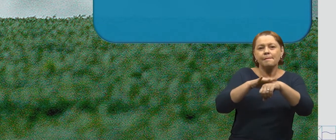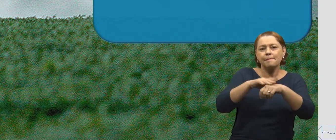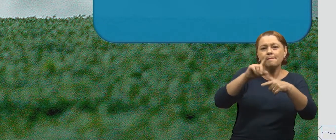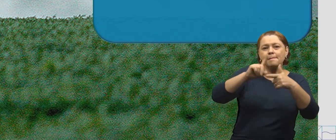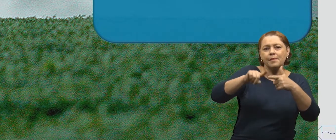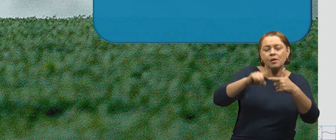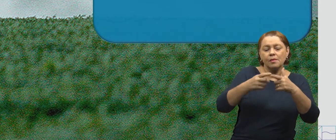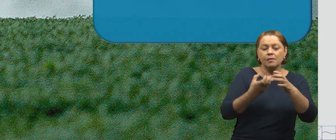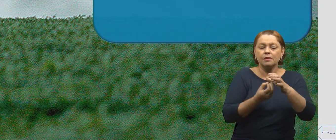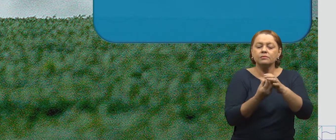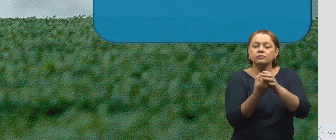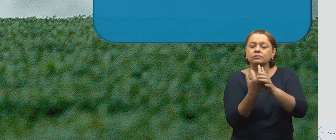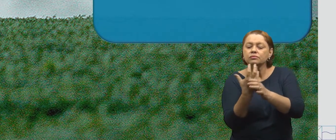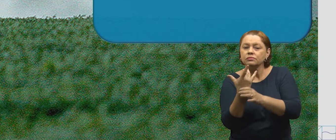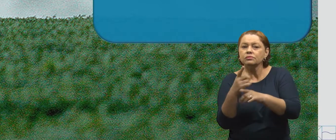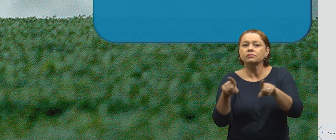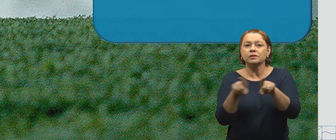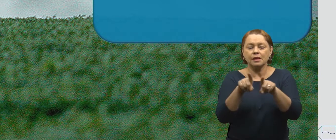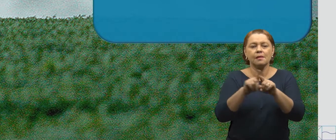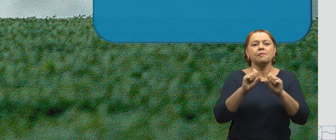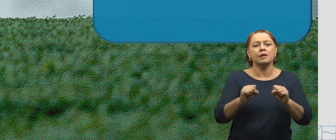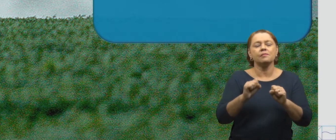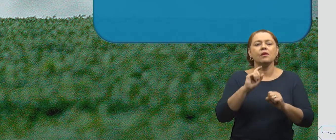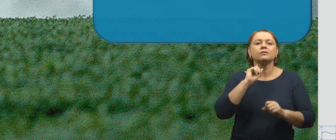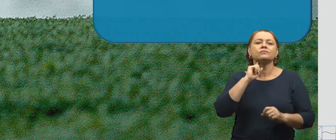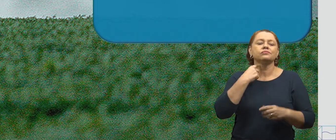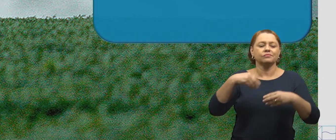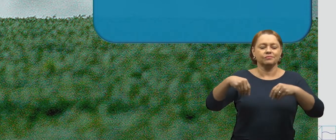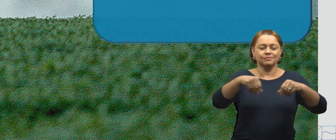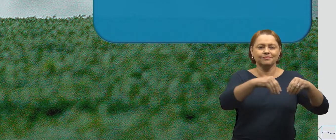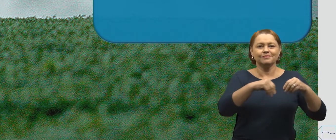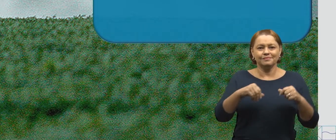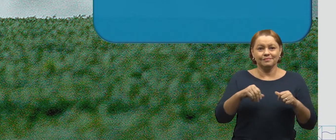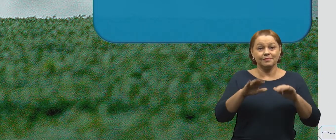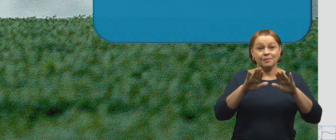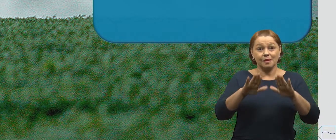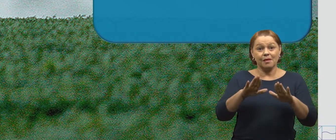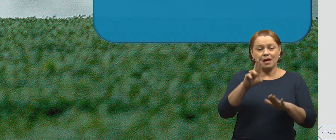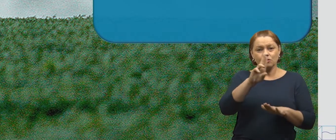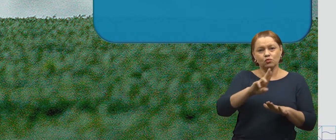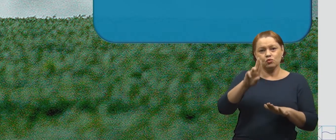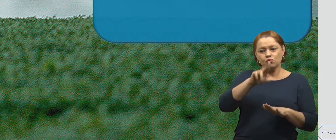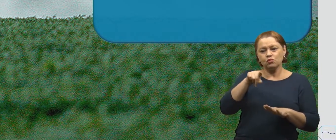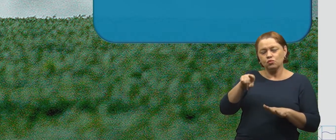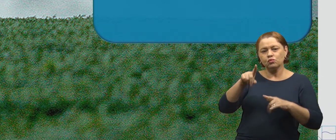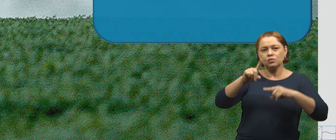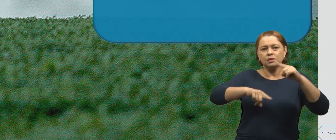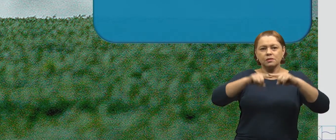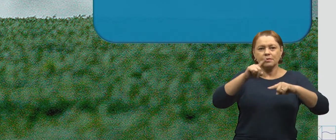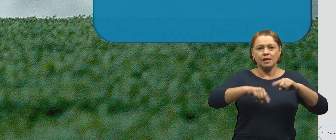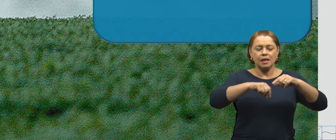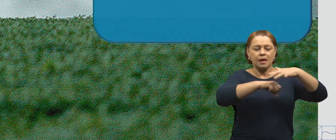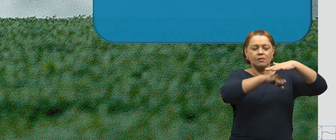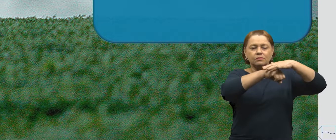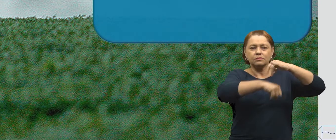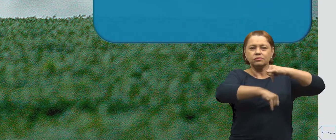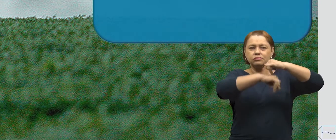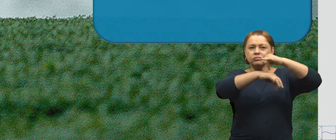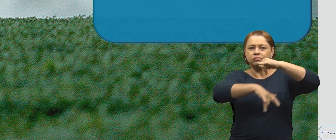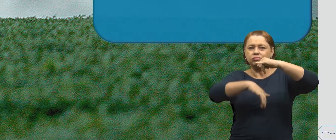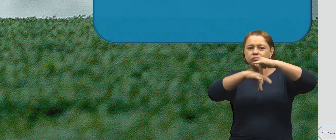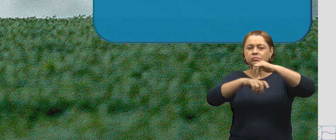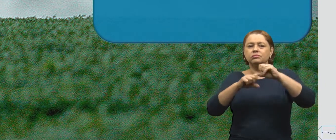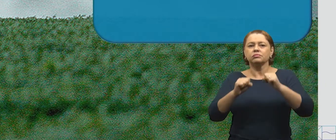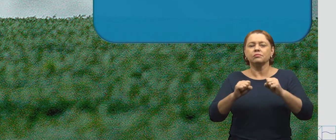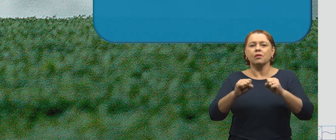também podem causar contaminação no solo. Além disso, o uso desses produtos podem contaminar os alimentos por meio